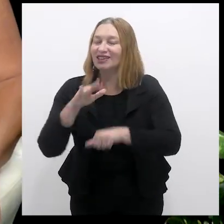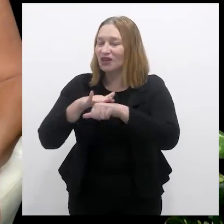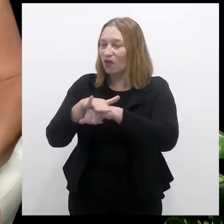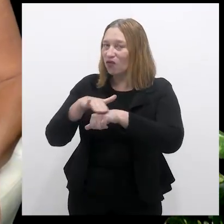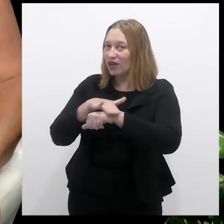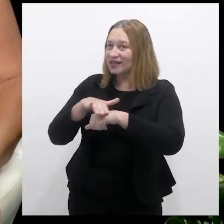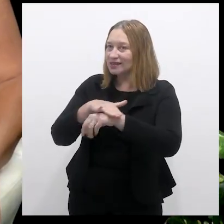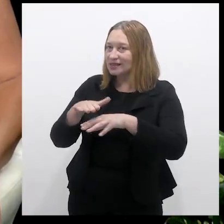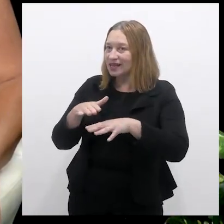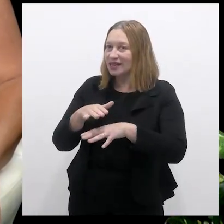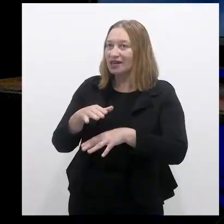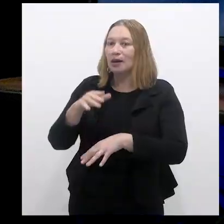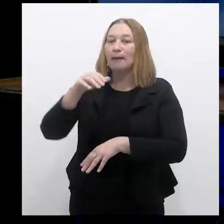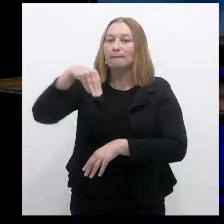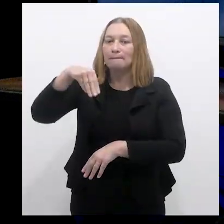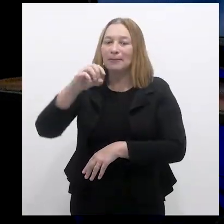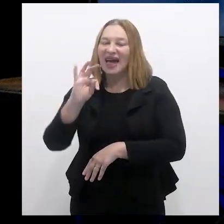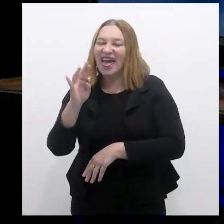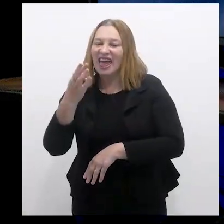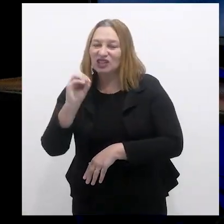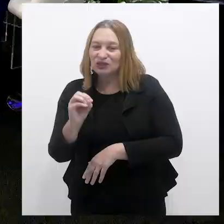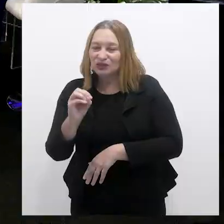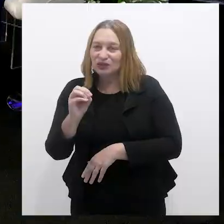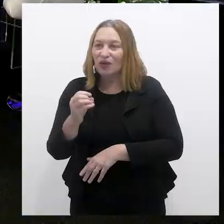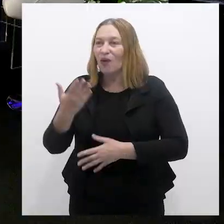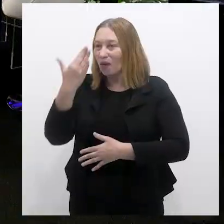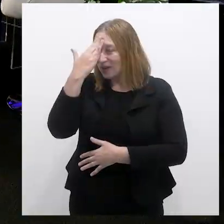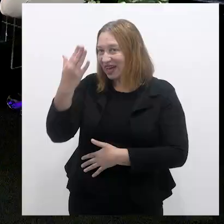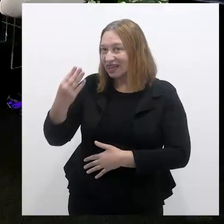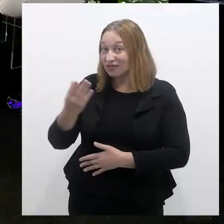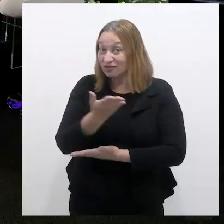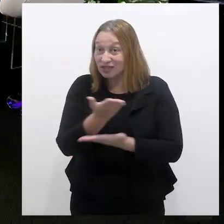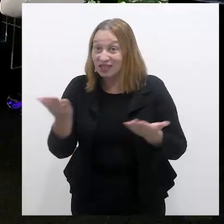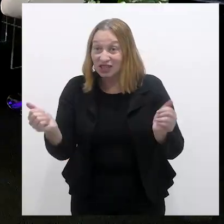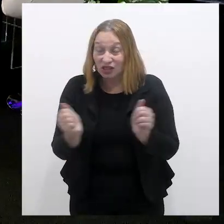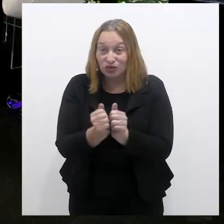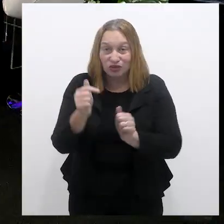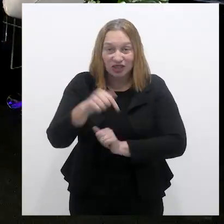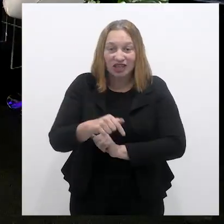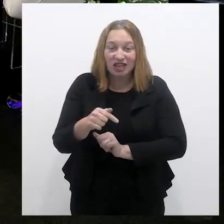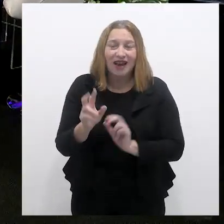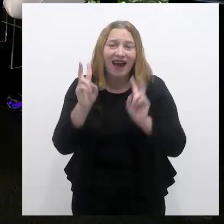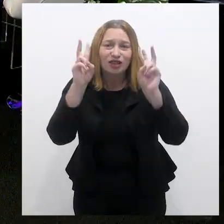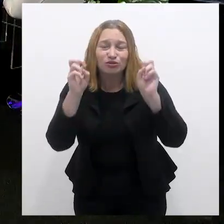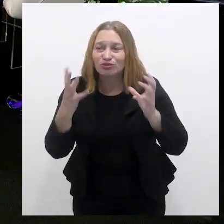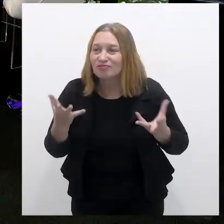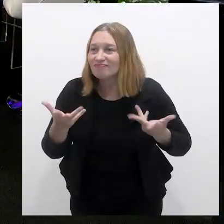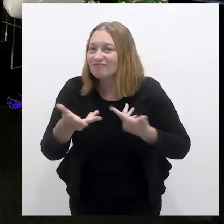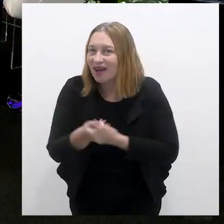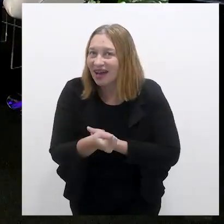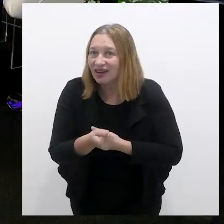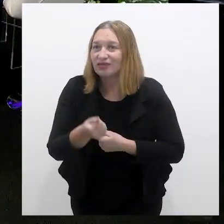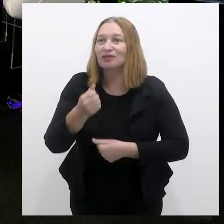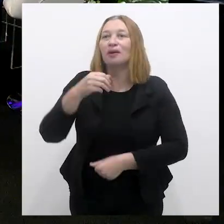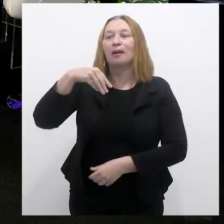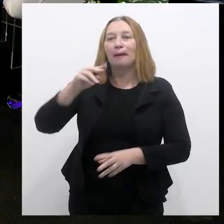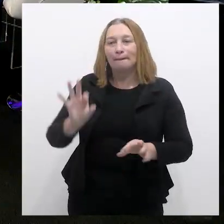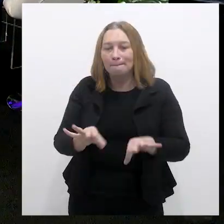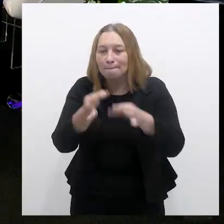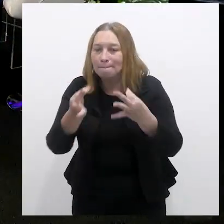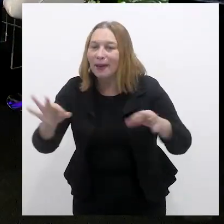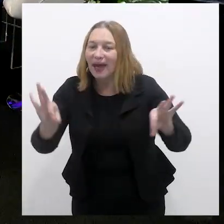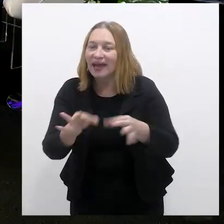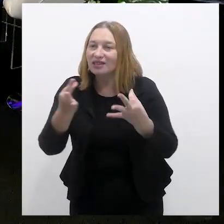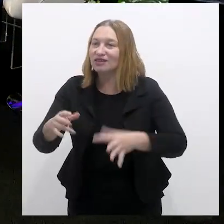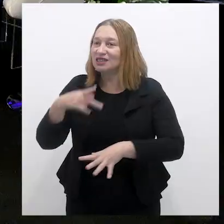é com o maestro Guilherme Manes. Muito obrigada por vocês estarem aqui com a gente para a gente falar de assuntos maravilhosos.